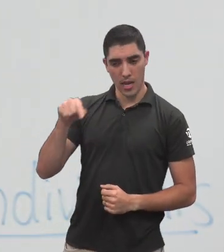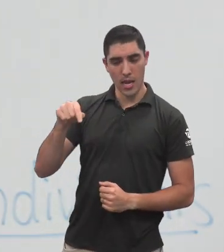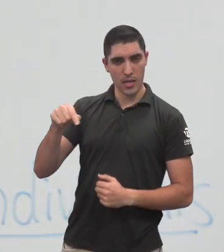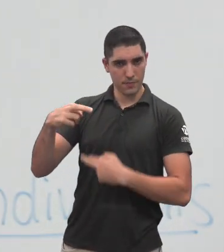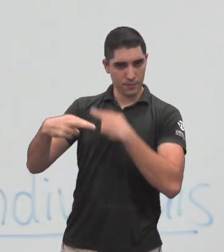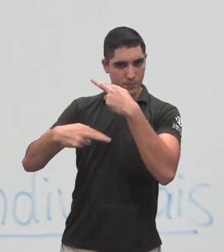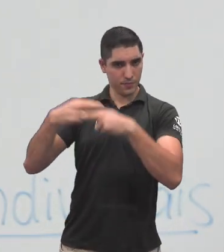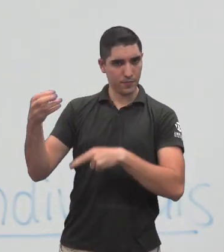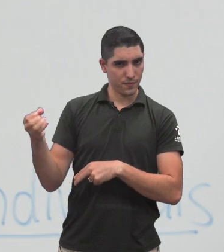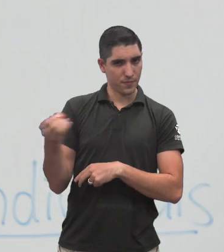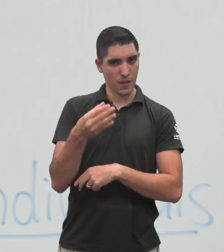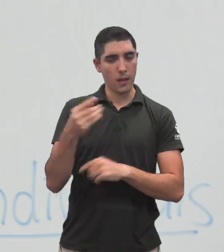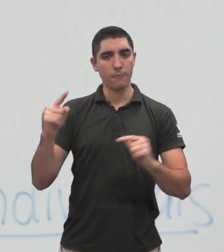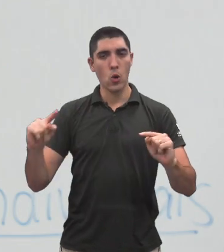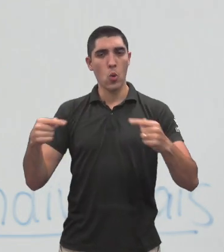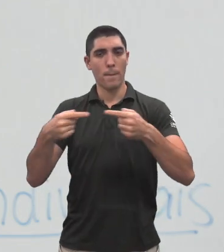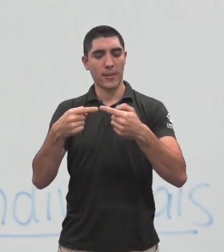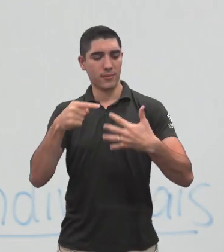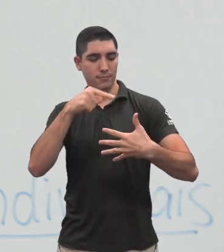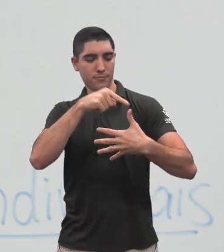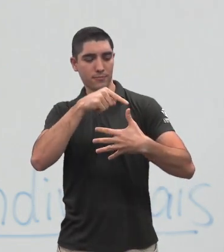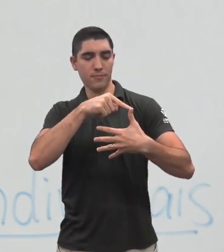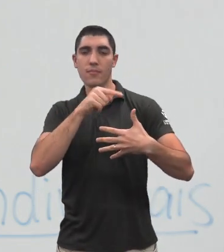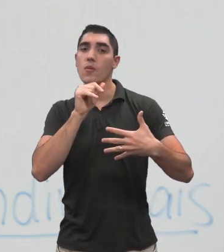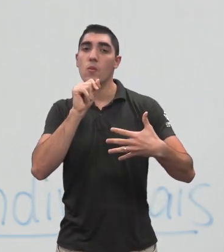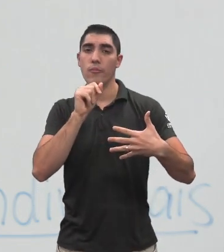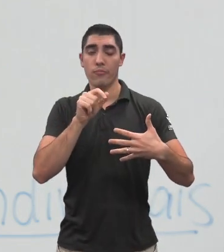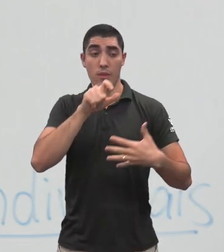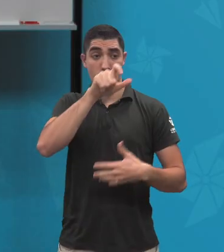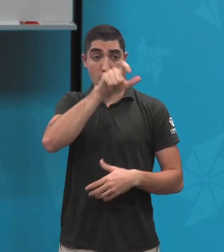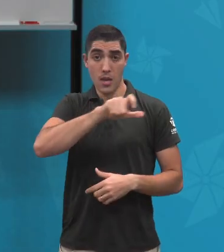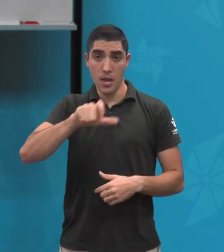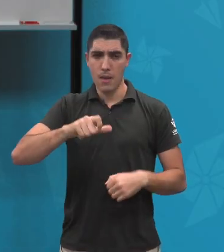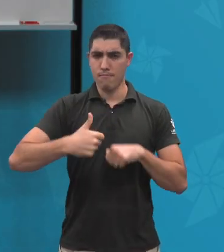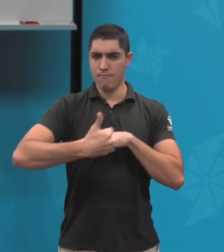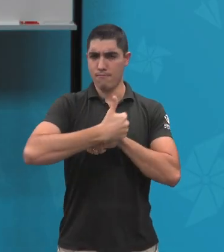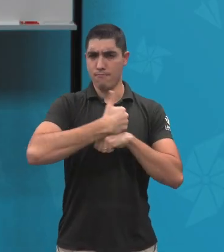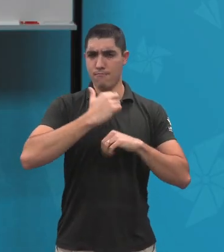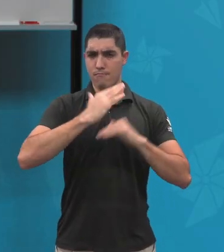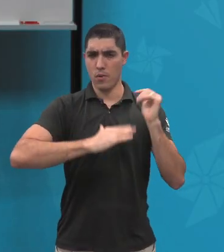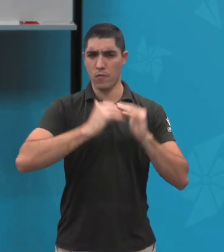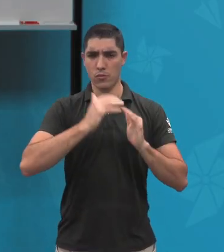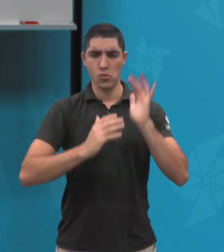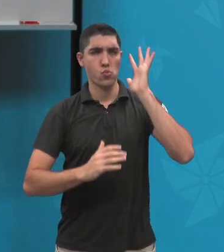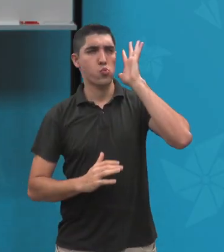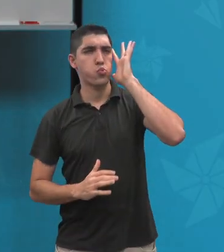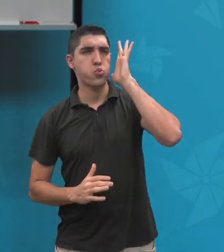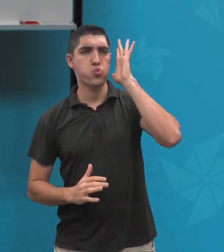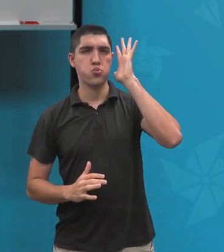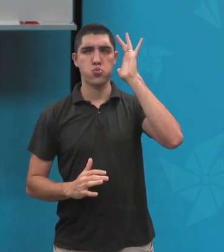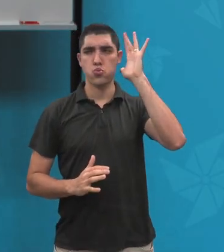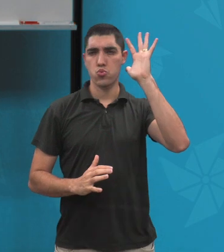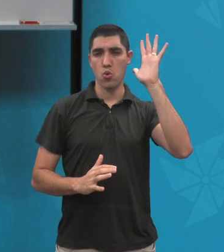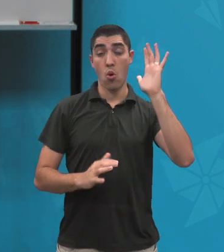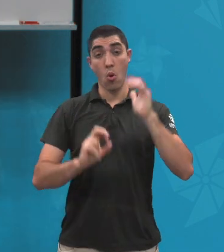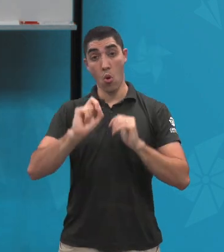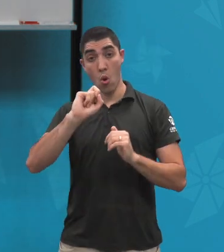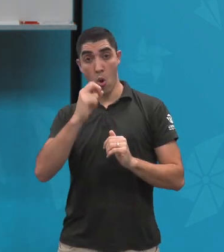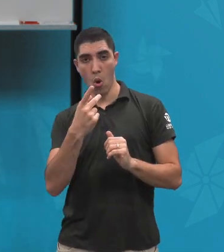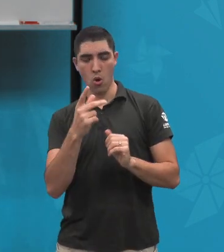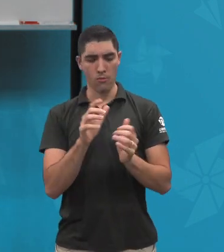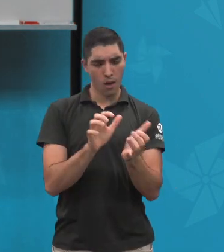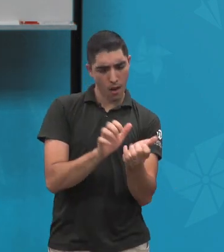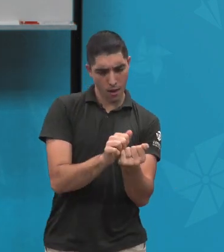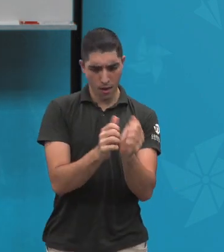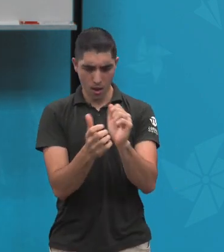no Renascimento, esses pensadores, artistas, artesãos